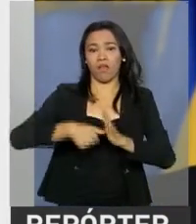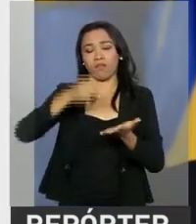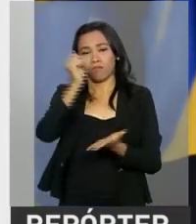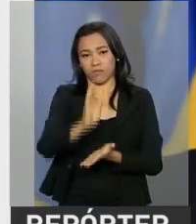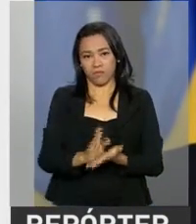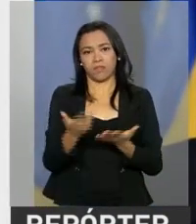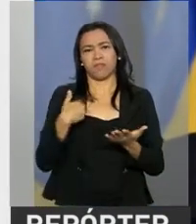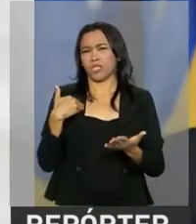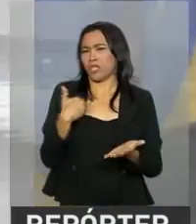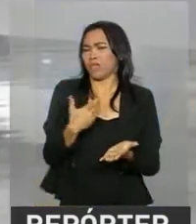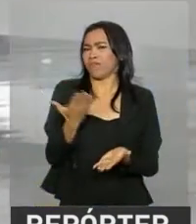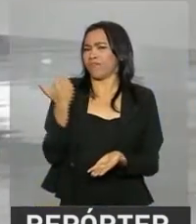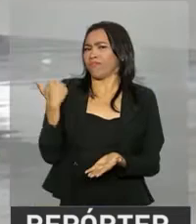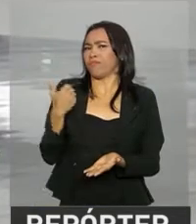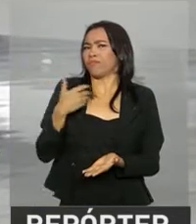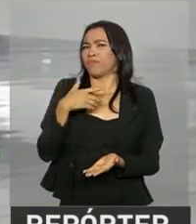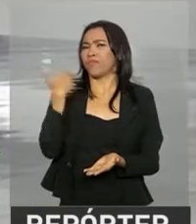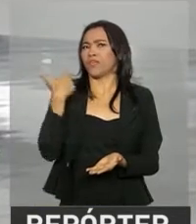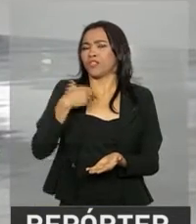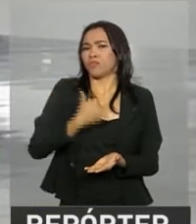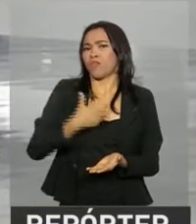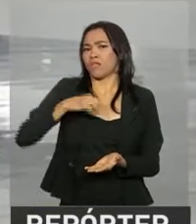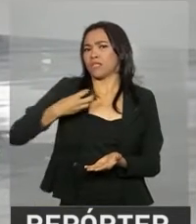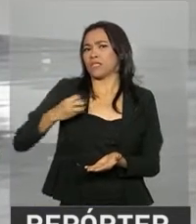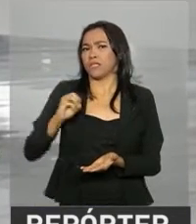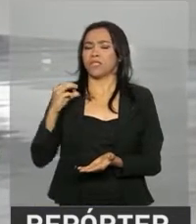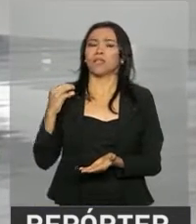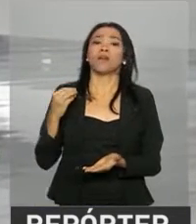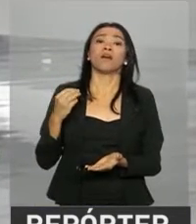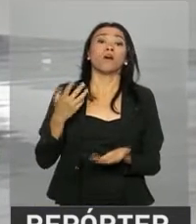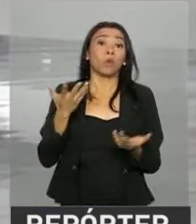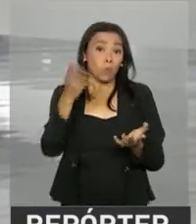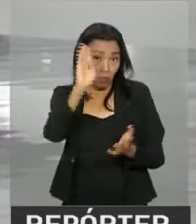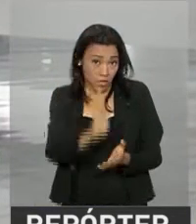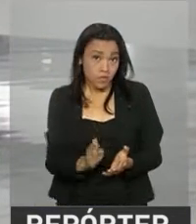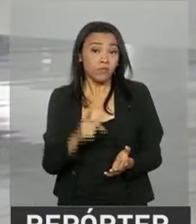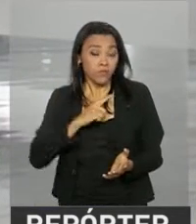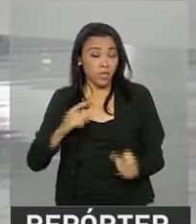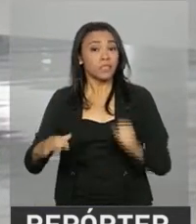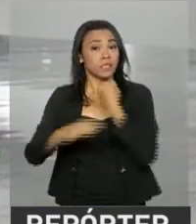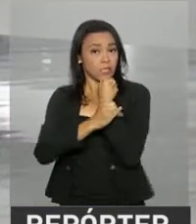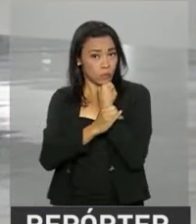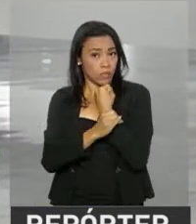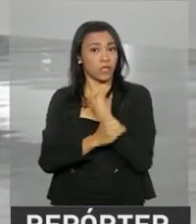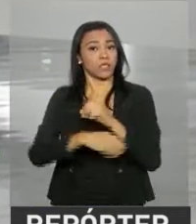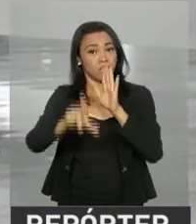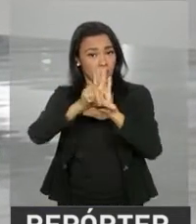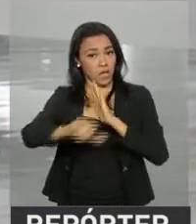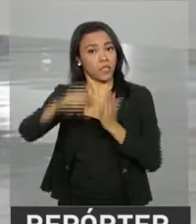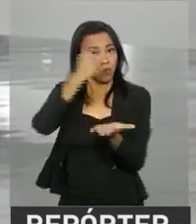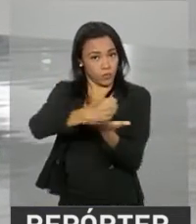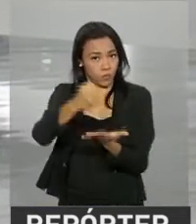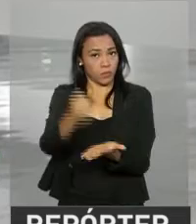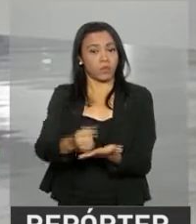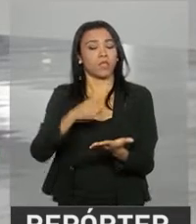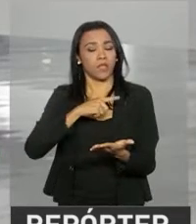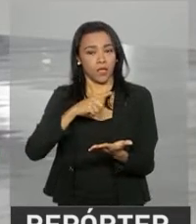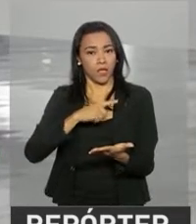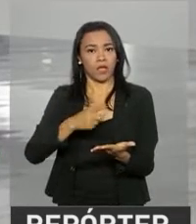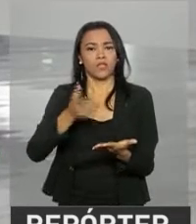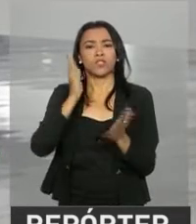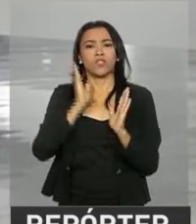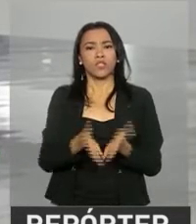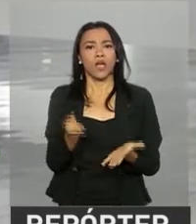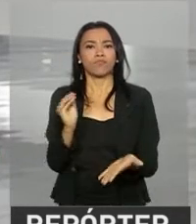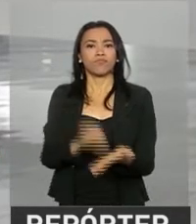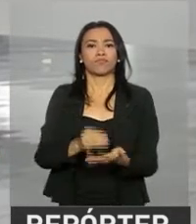1930 Michel Temer disse ainda que o país tem segurança jurídica para cumprir todos os contratos segundo a